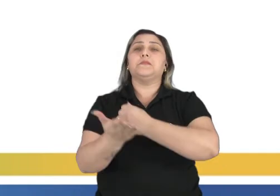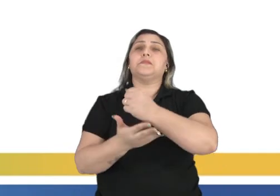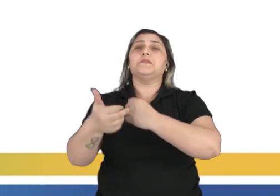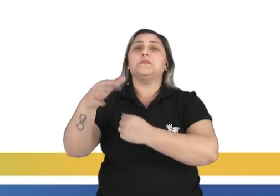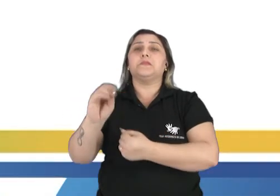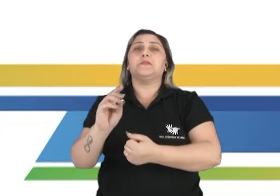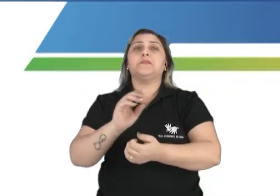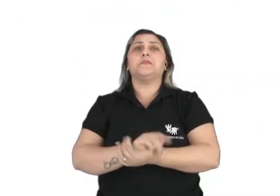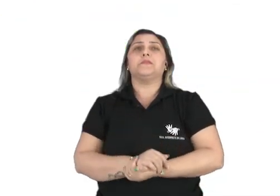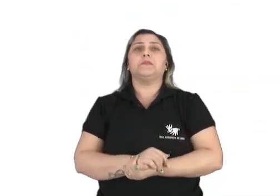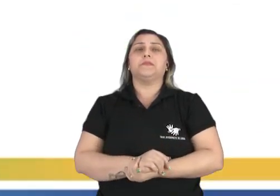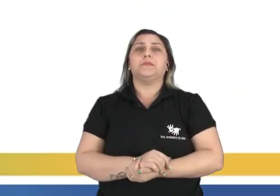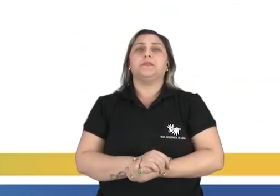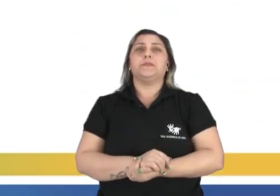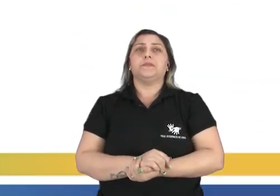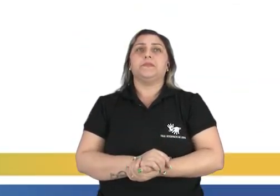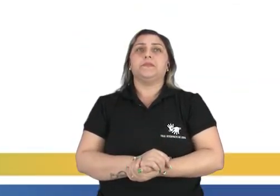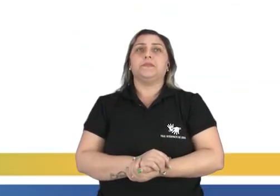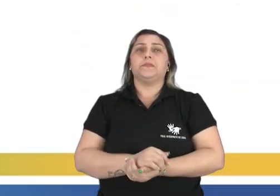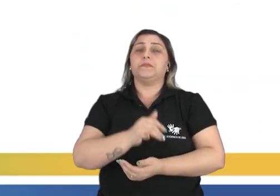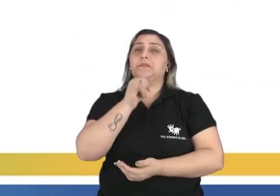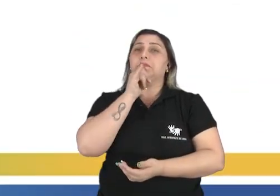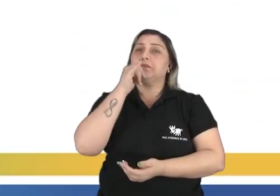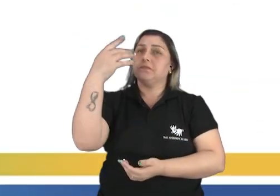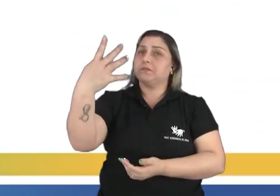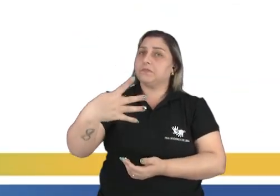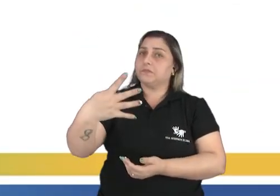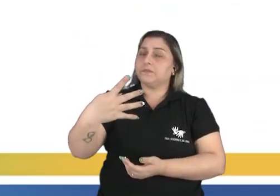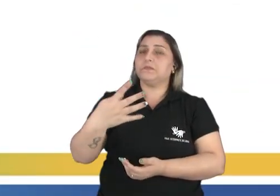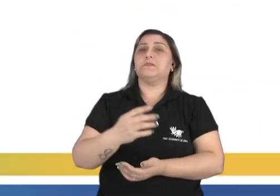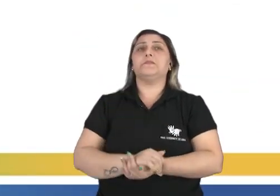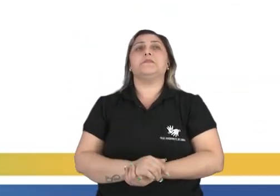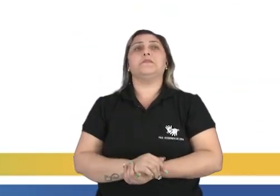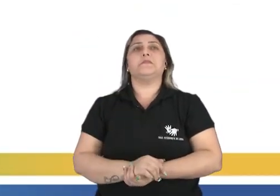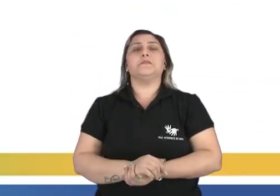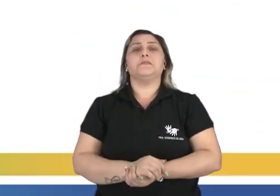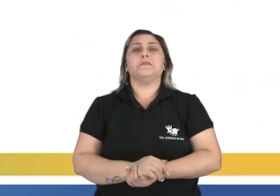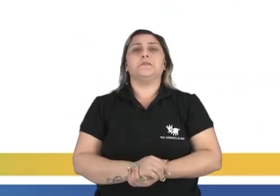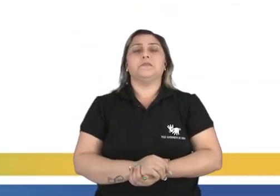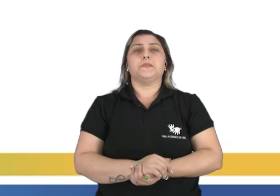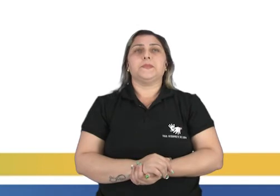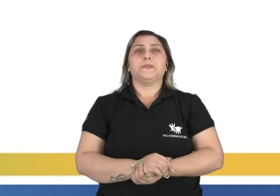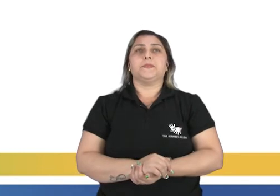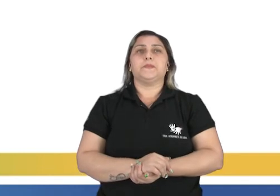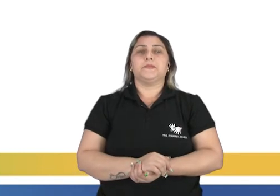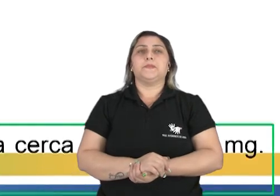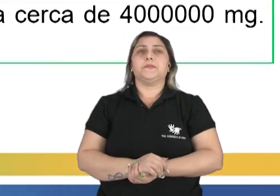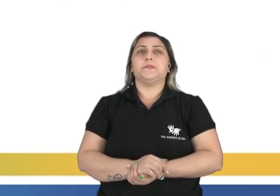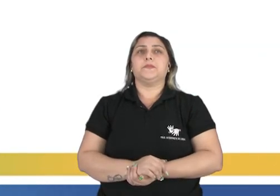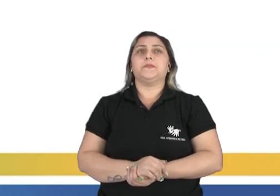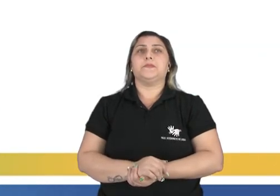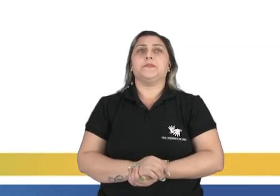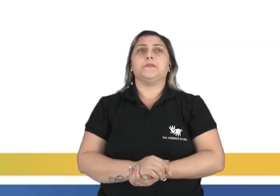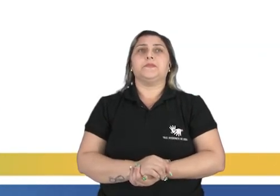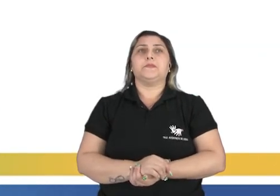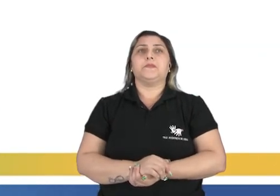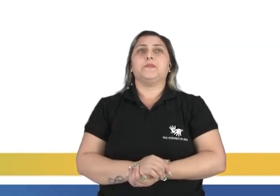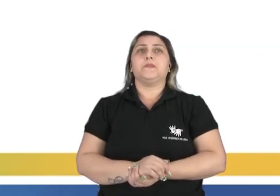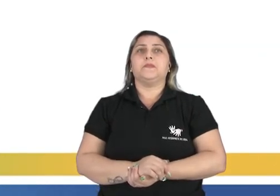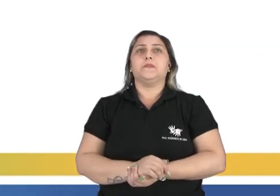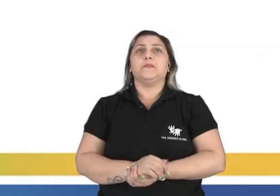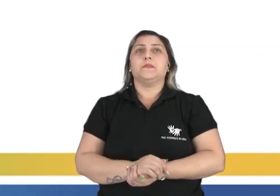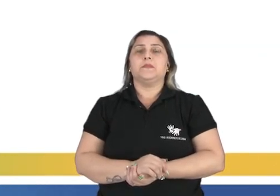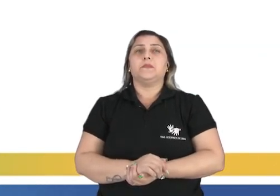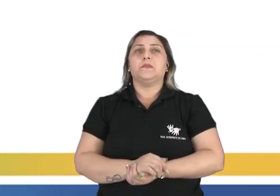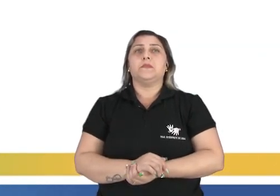10 aqui. Vamos agora, praticamente, fechar nossa aula com o exemplo 4. Tá? Vamos fazer aqui a leitura